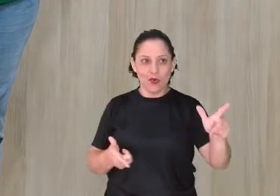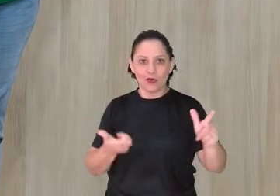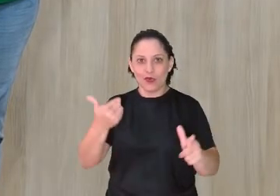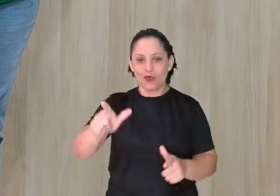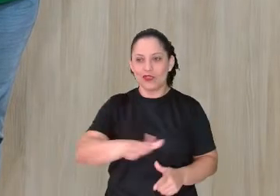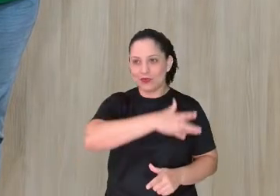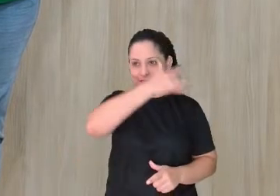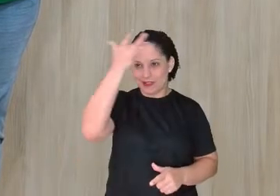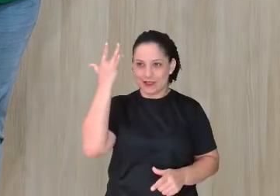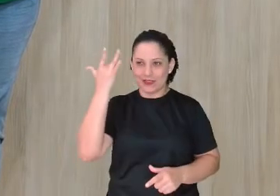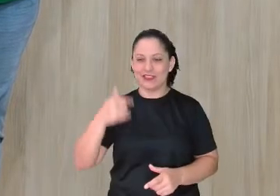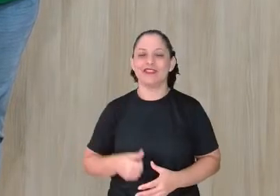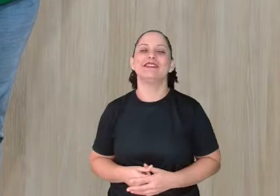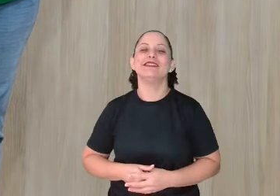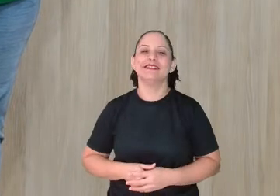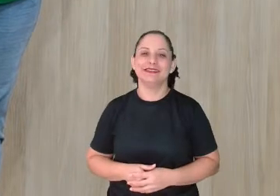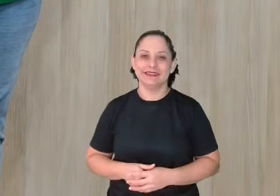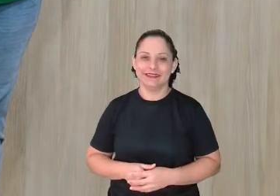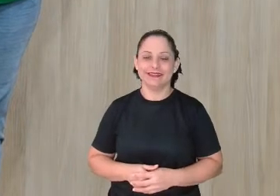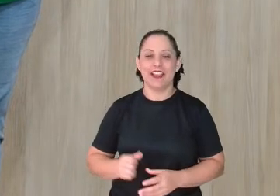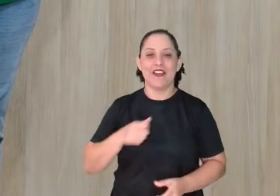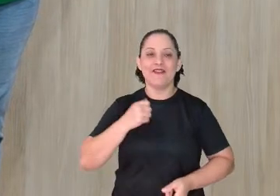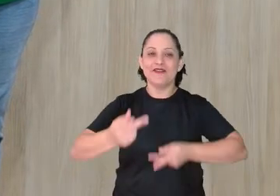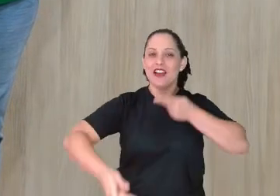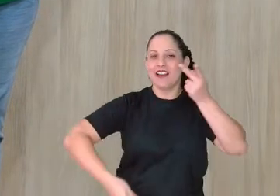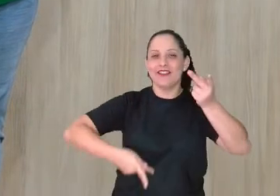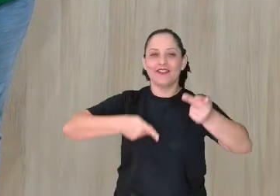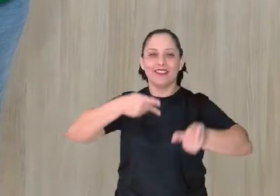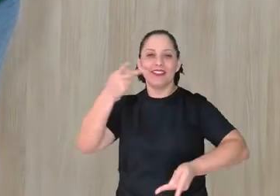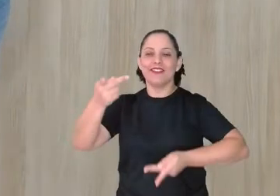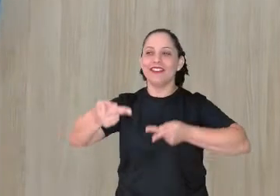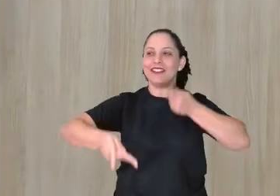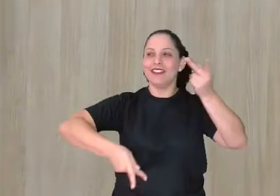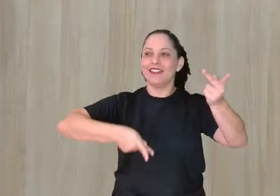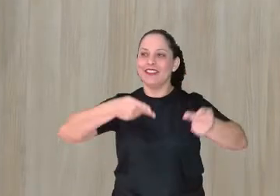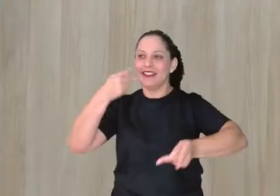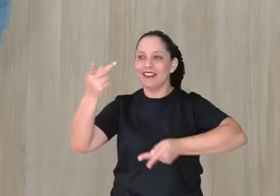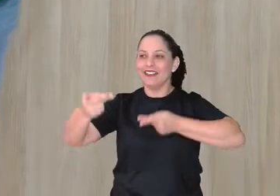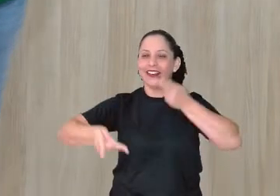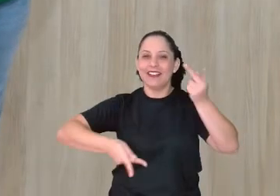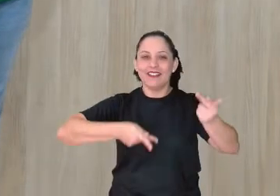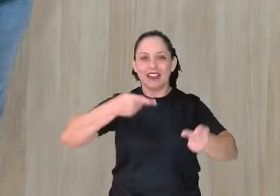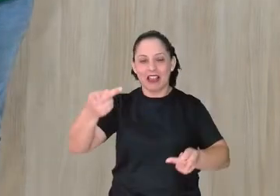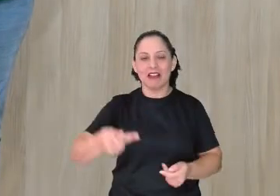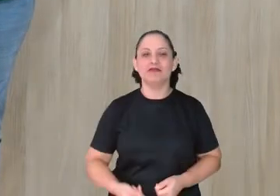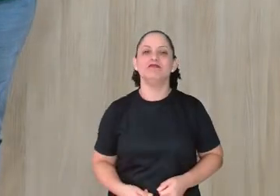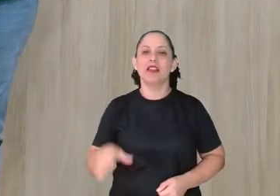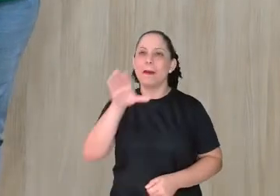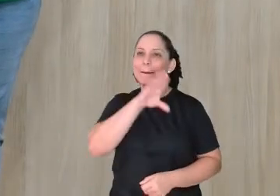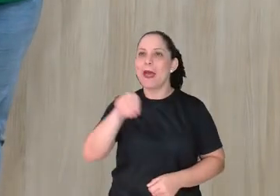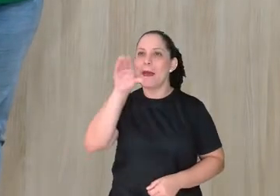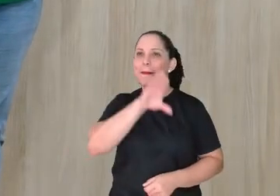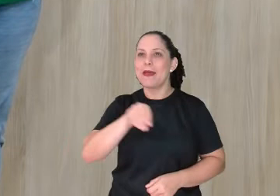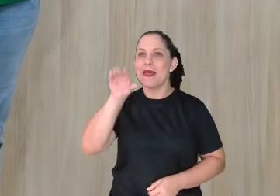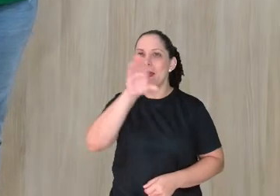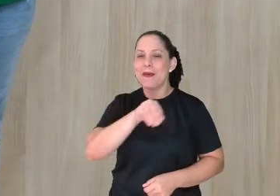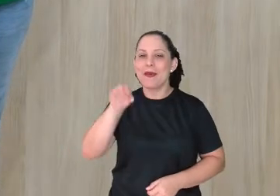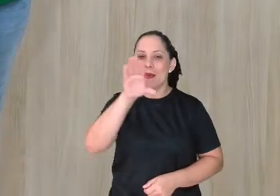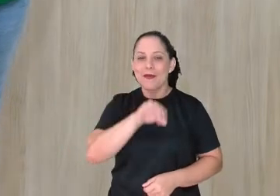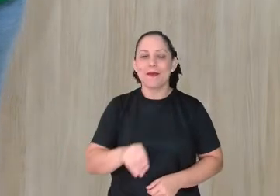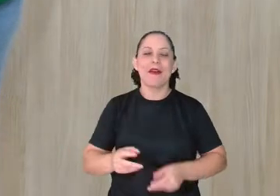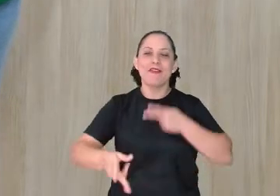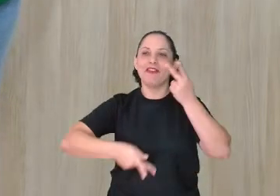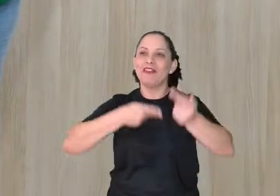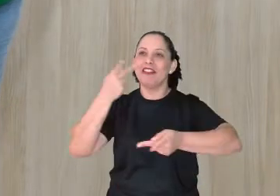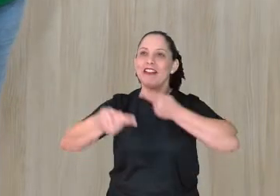Obrigada, Billy! Eu aqui falando, né, gente? Billy Pois me é, deixou esqueceu, no viu? vácuo. Fiquei aqui no vácuo falando, professora Vanessa